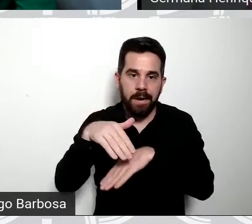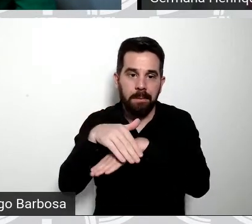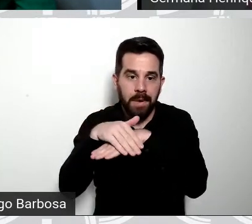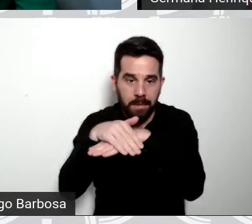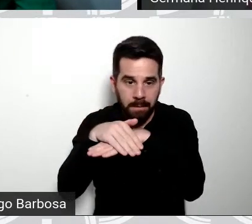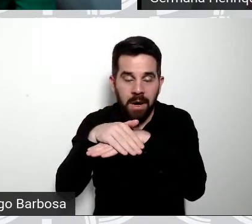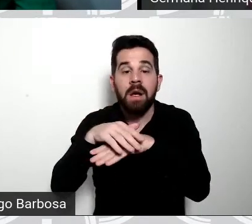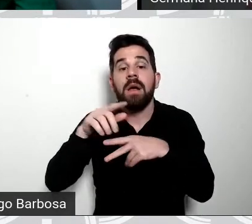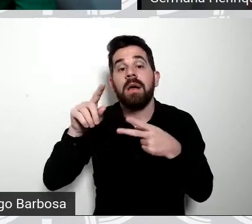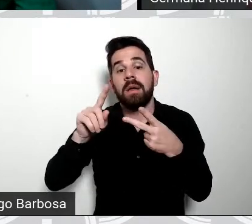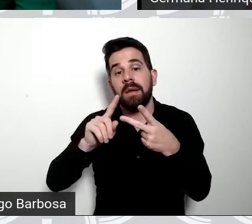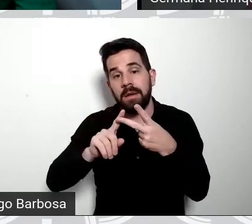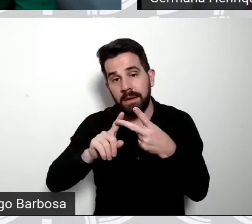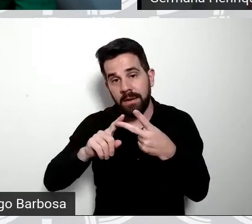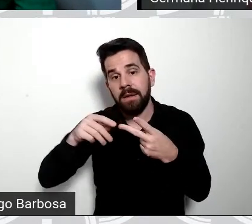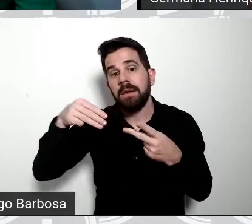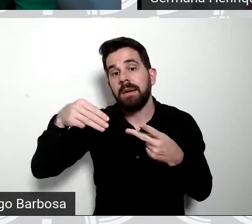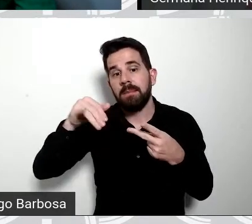Delille,